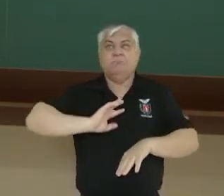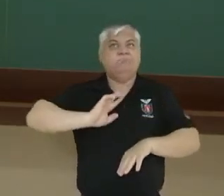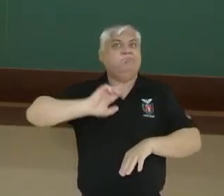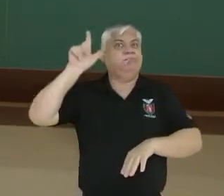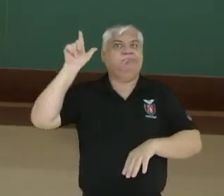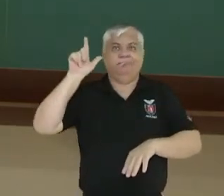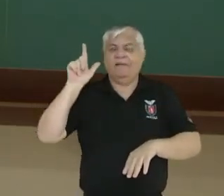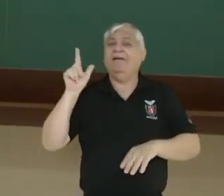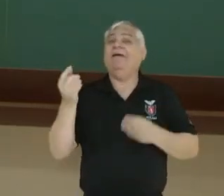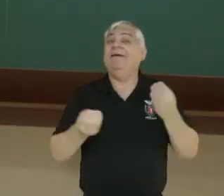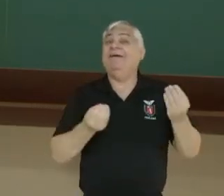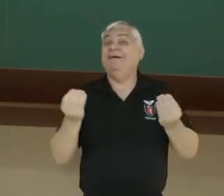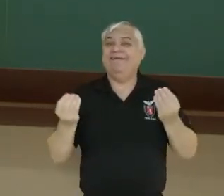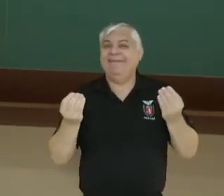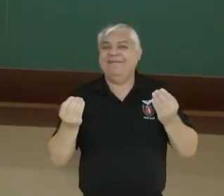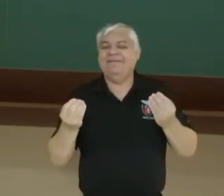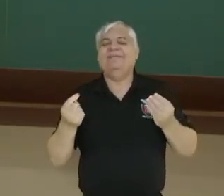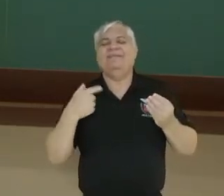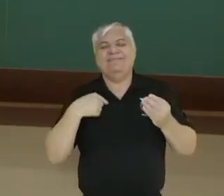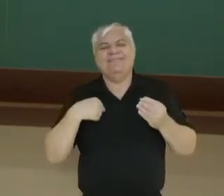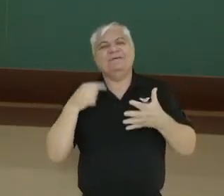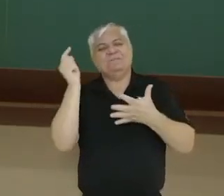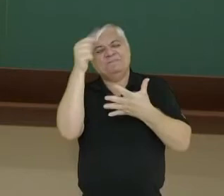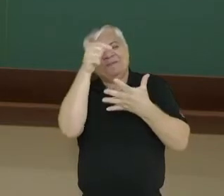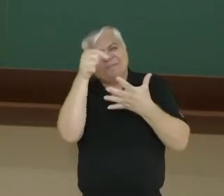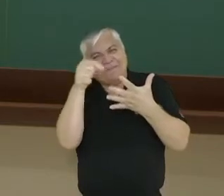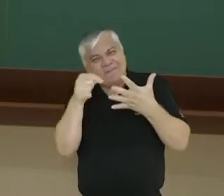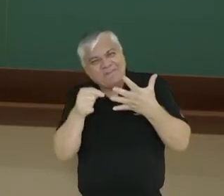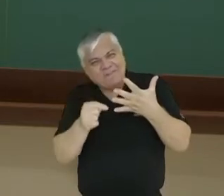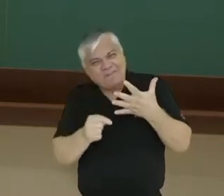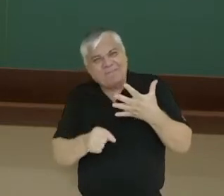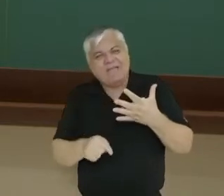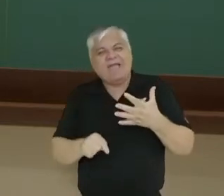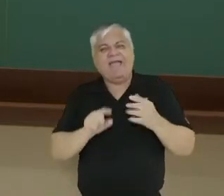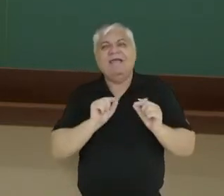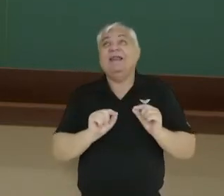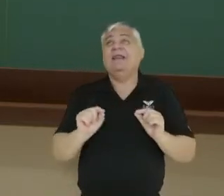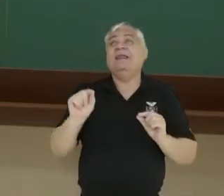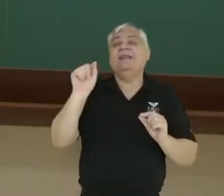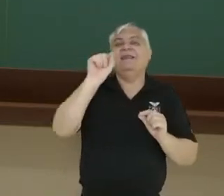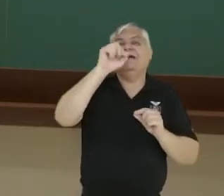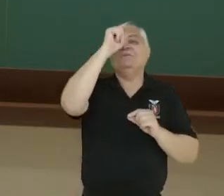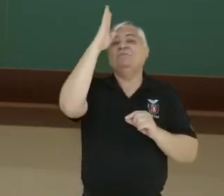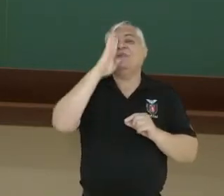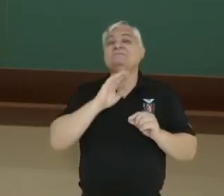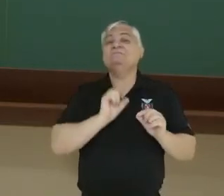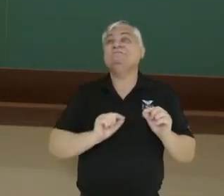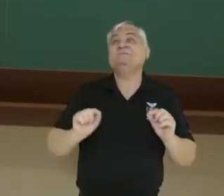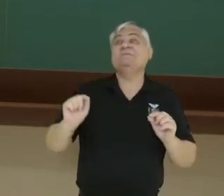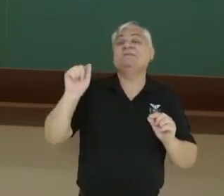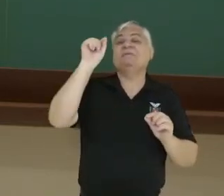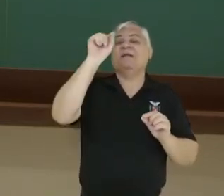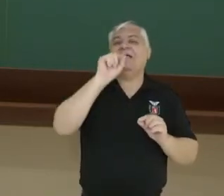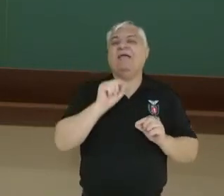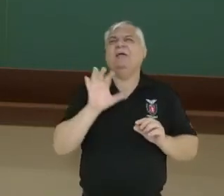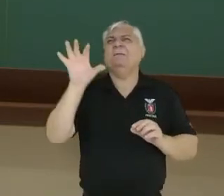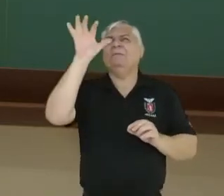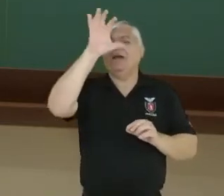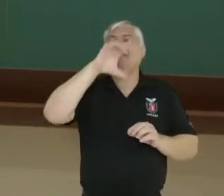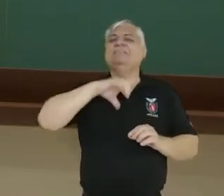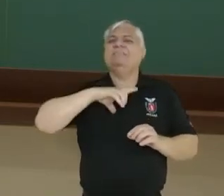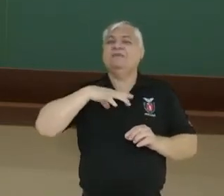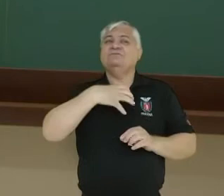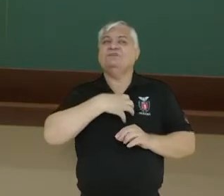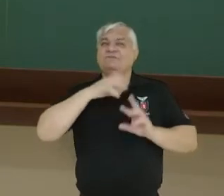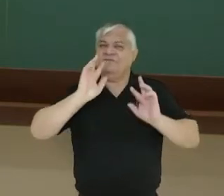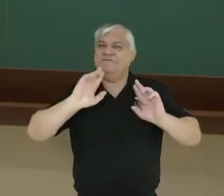gente fala ali das peculiaridades de cada lugar, ou seja, cada lugar tem uma maneira diferente ali quando eu